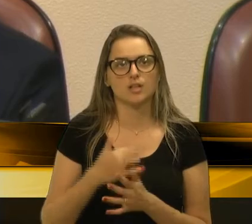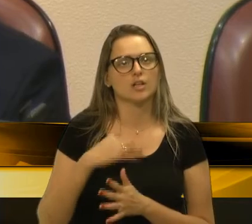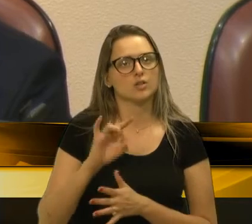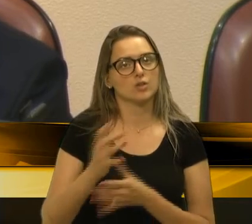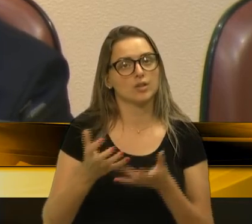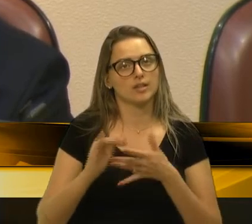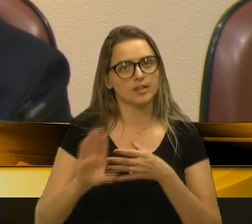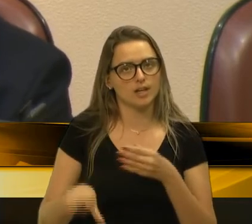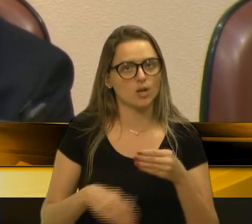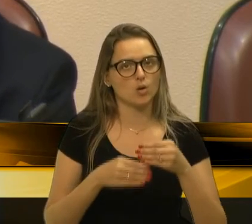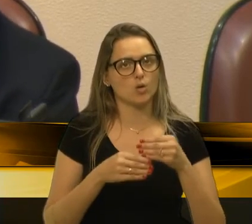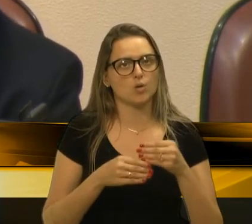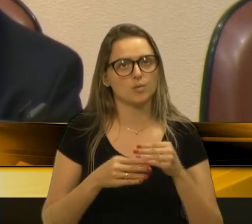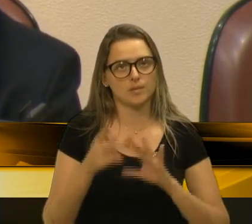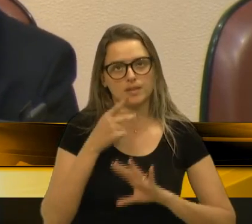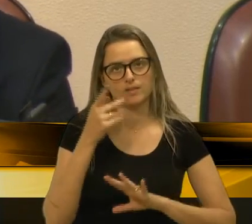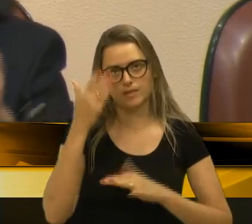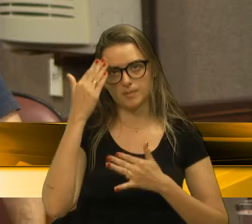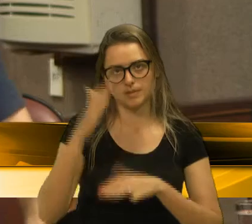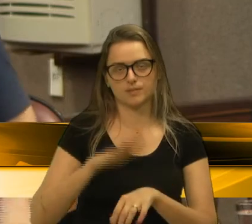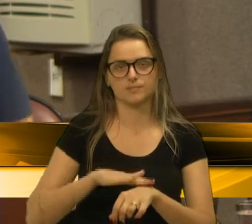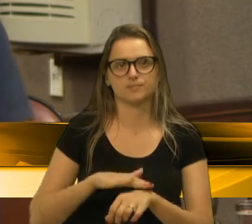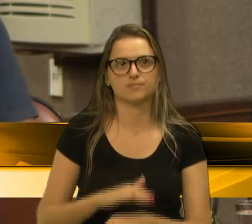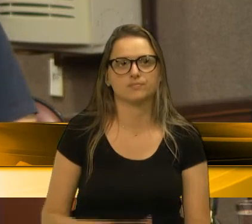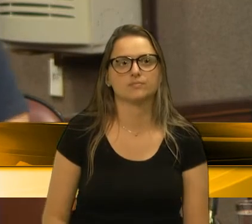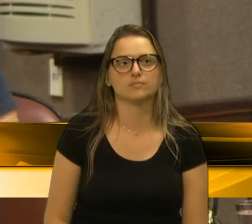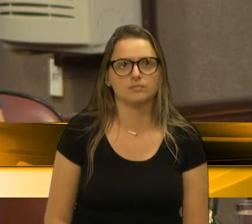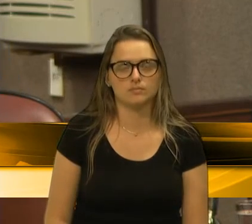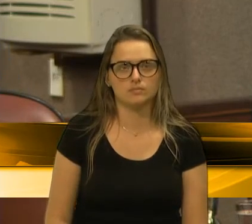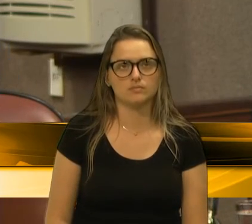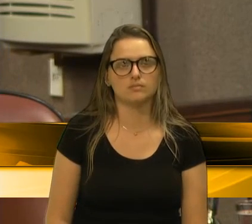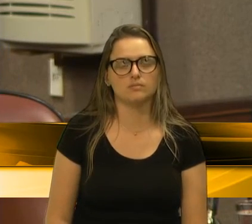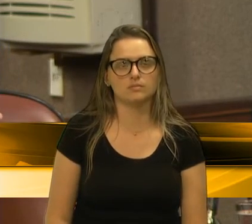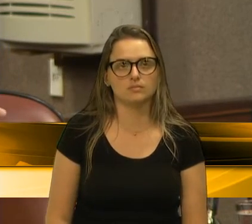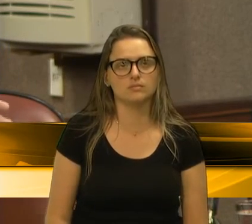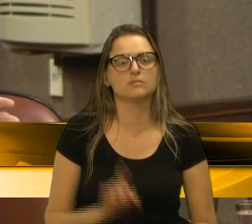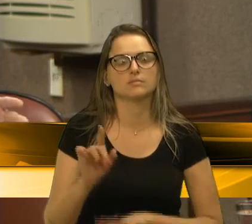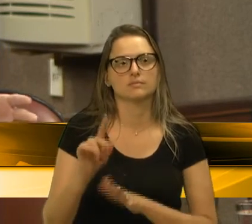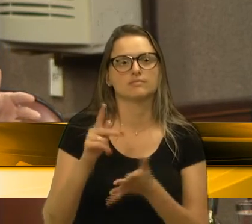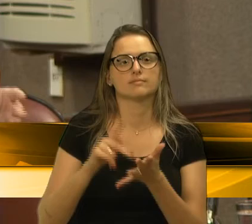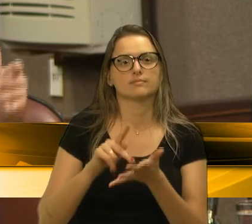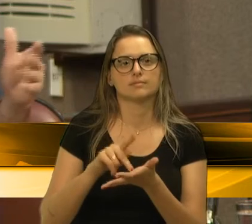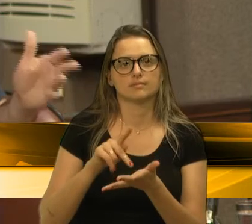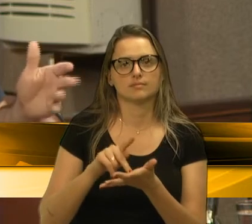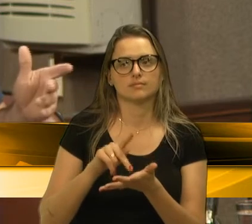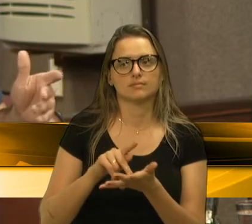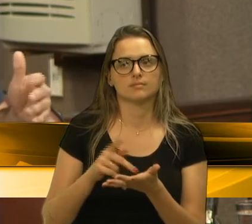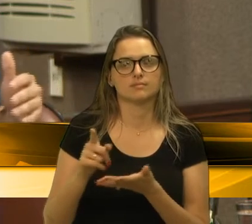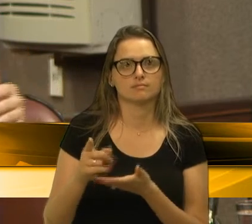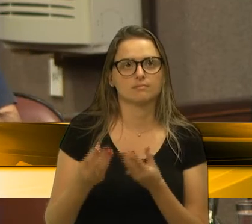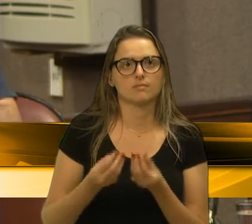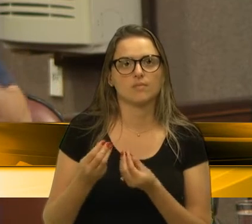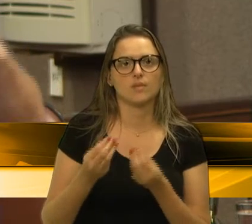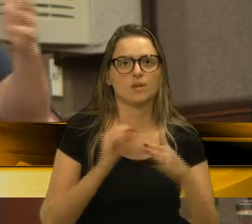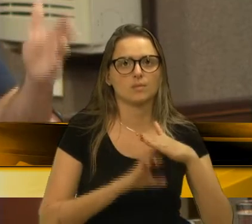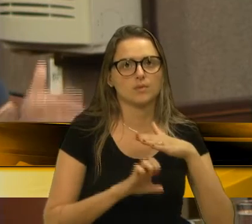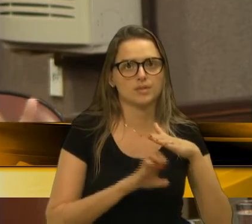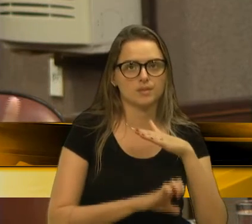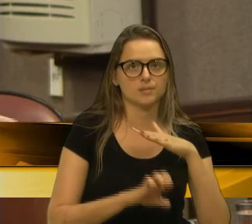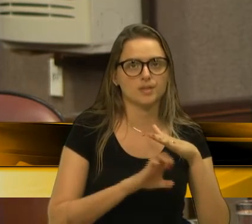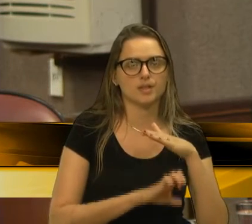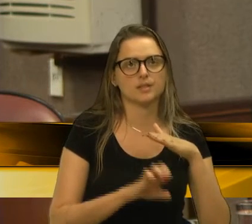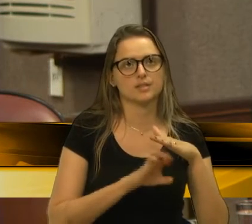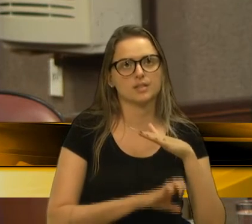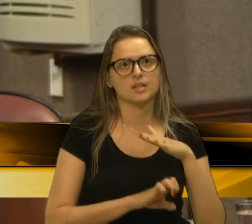deixar esse registro. Obrigado pela parte. Obrigado, vereador Alberto. E justamente, enquanto Os filhos dos empresários aqui das grandes